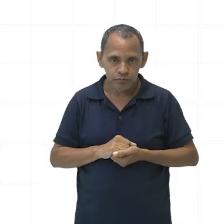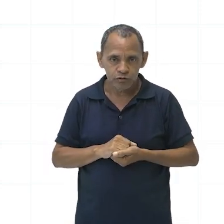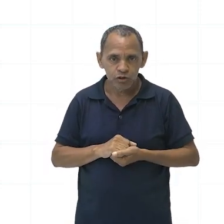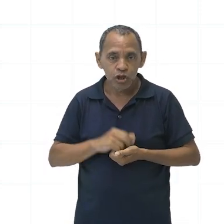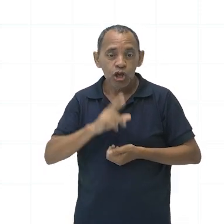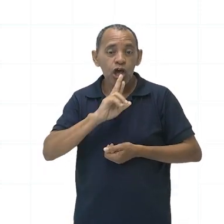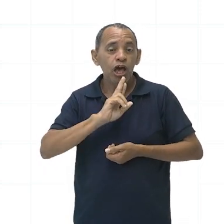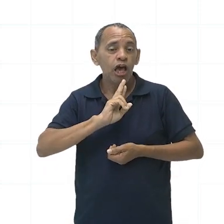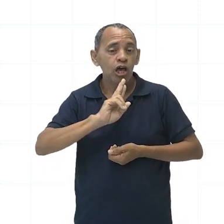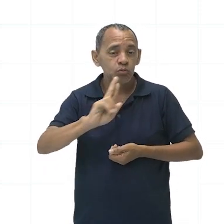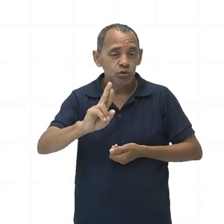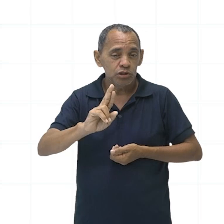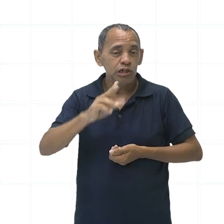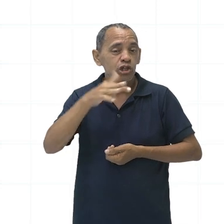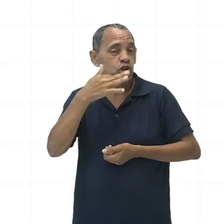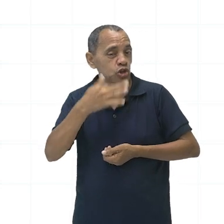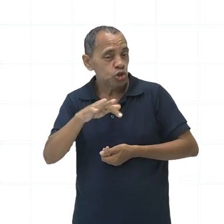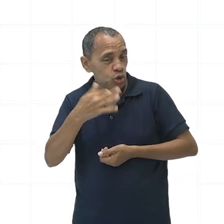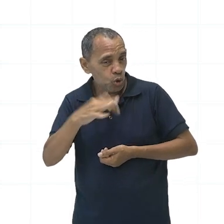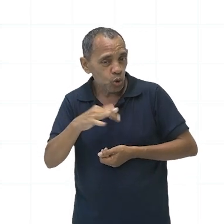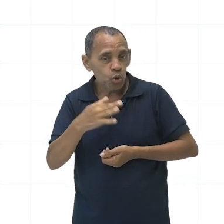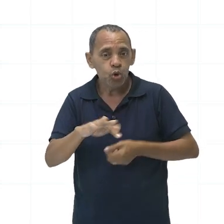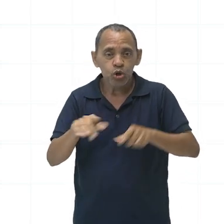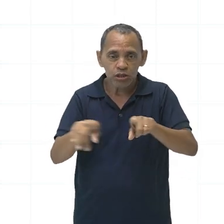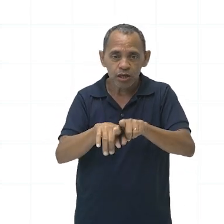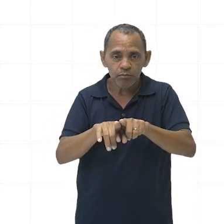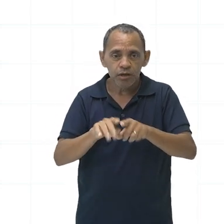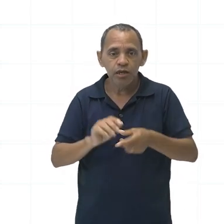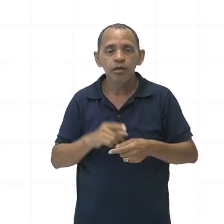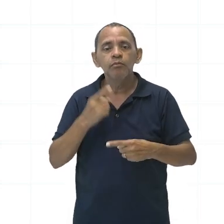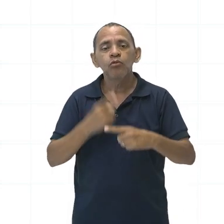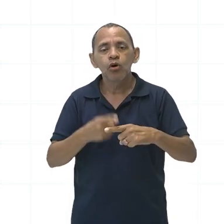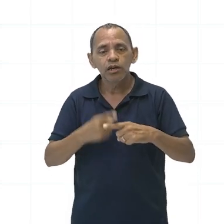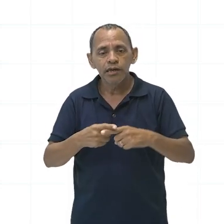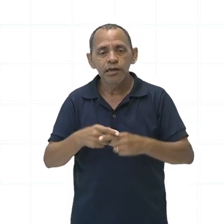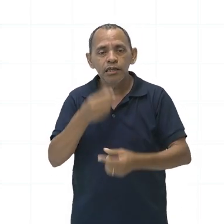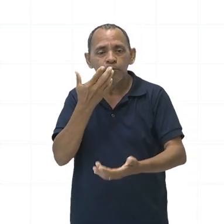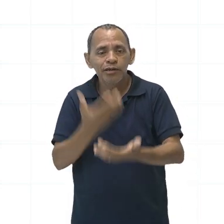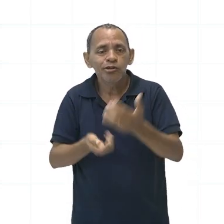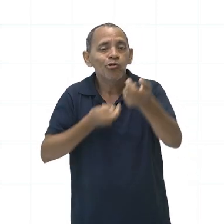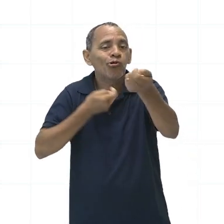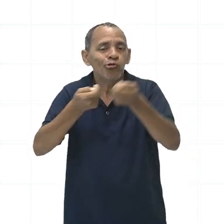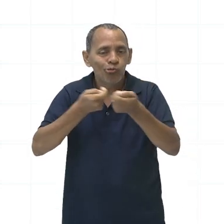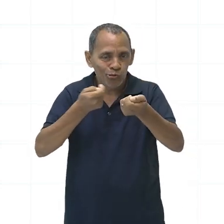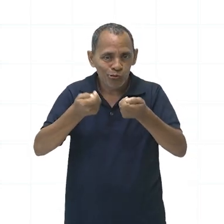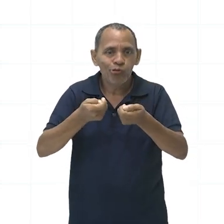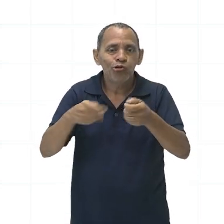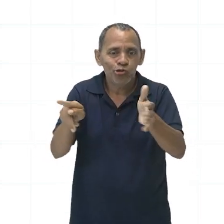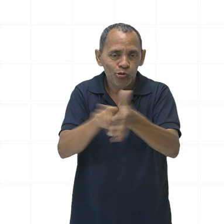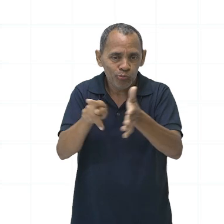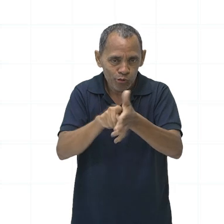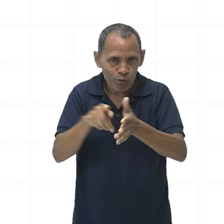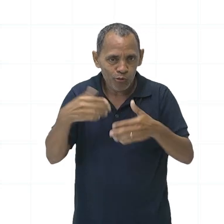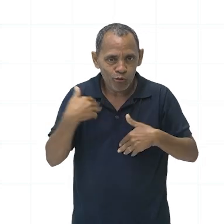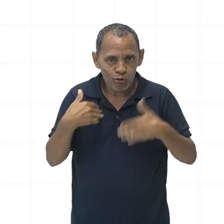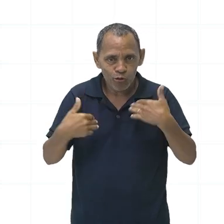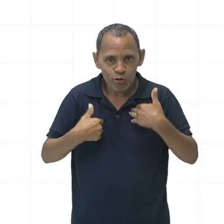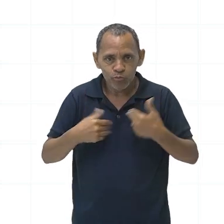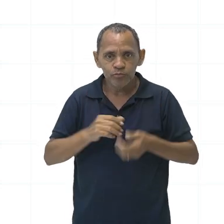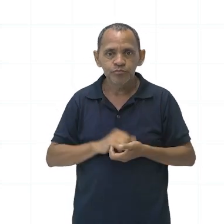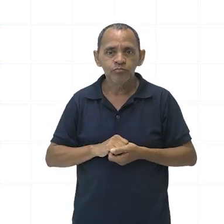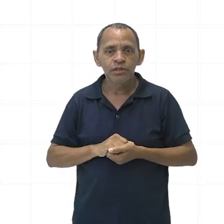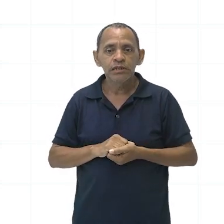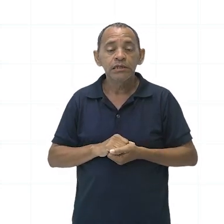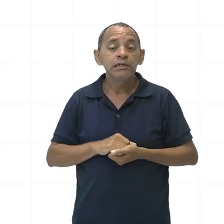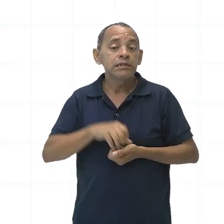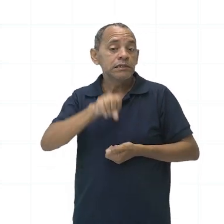nada do que aconteceu. Por quê? Porque nesse momento ela perdeu totalmente o controle do seu corpo. Quando a crise ela